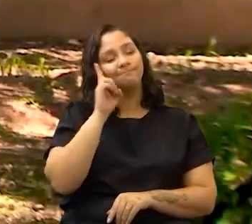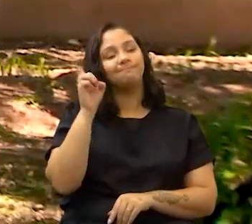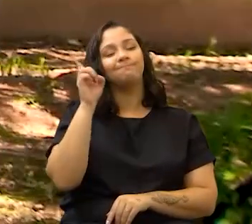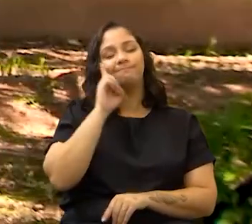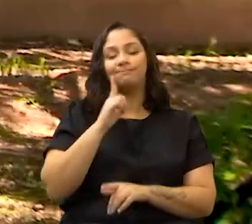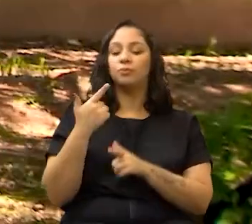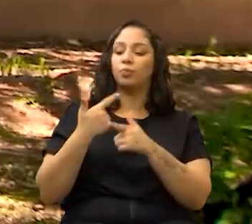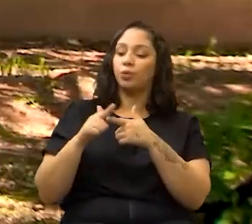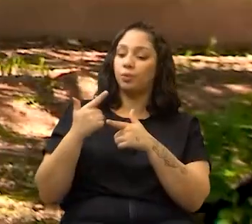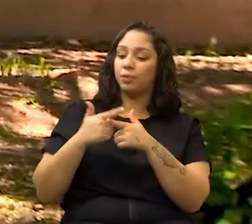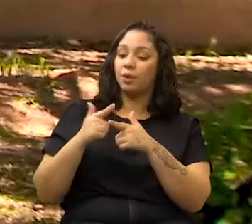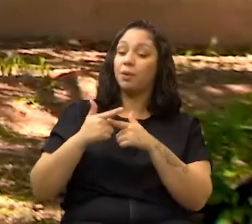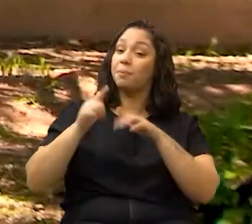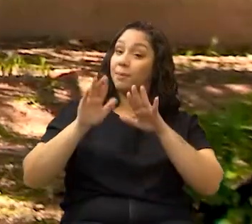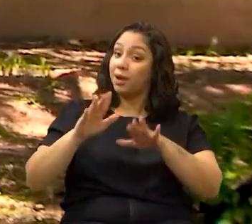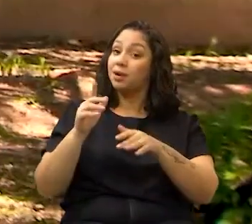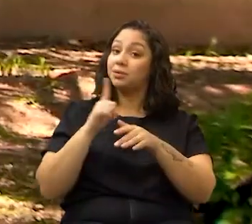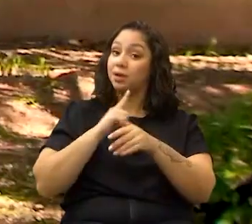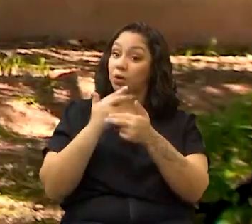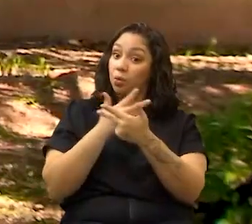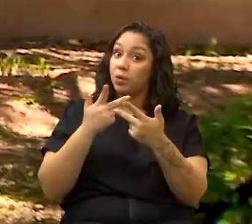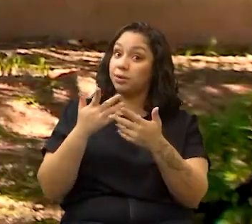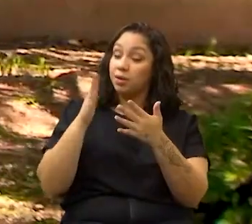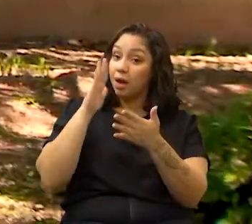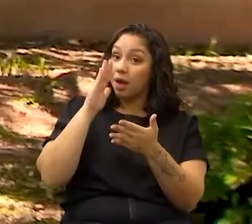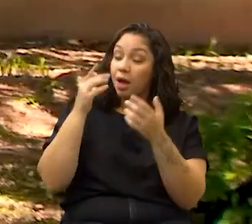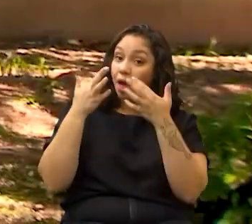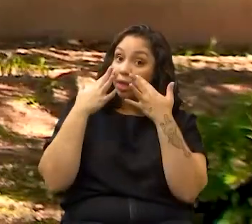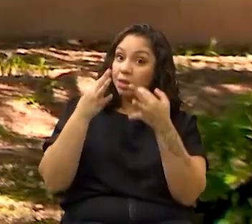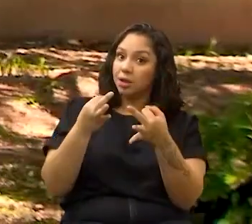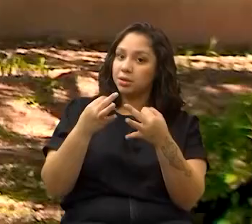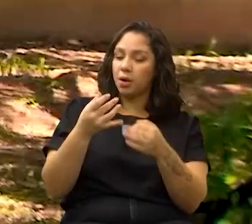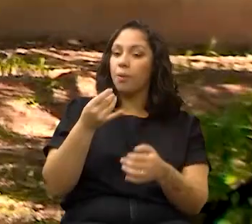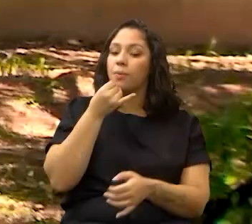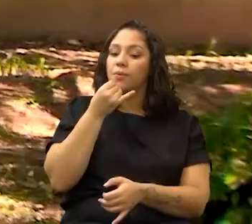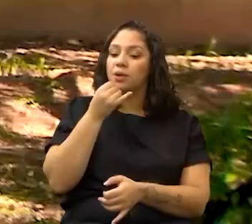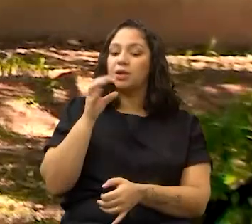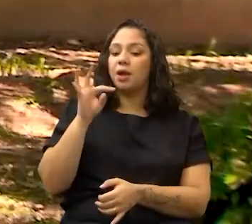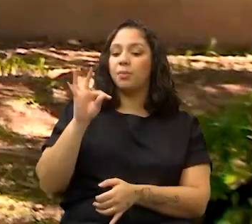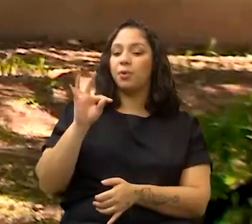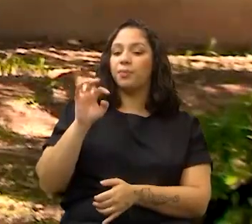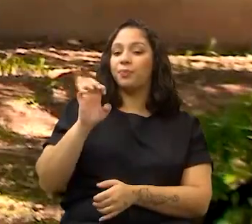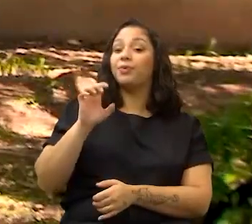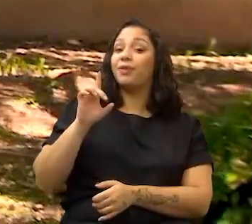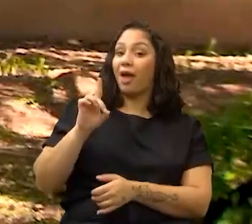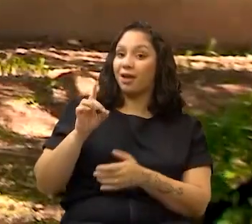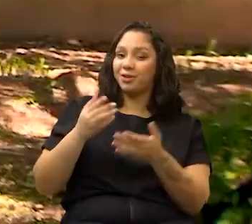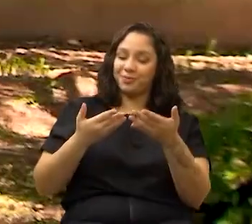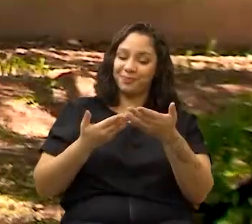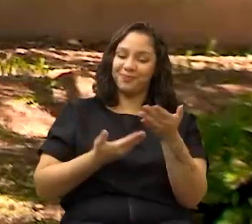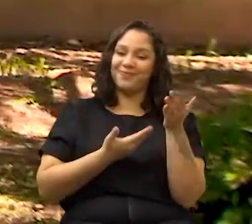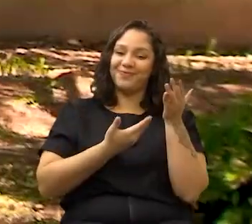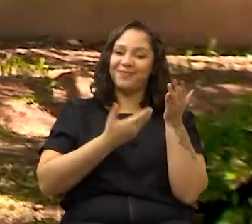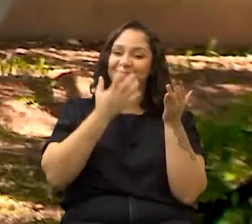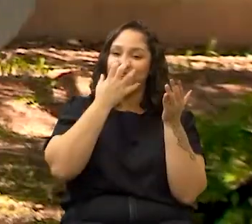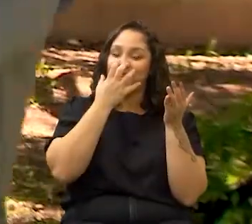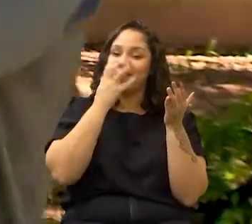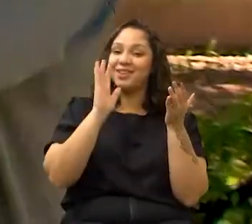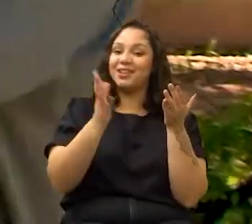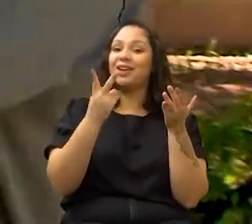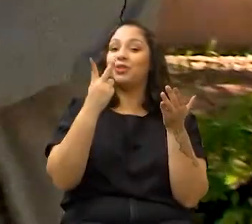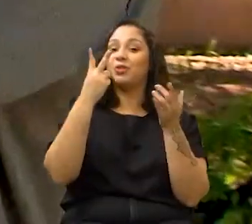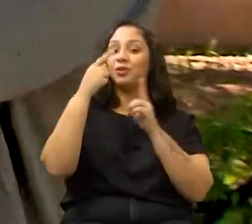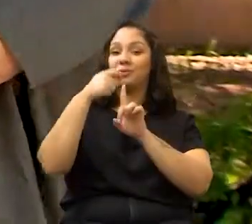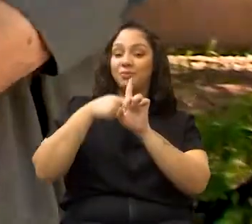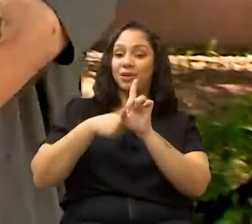alguns que realmente chamam mais atenção. Esse aqui, por exemplo, é o Ted, tá com a gente há quase 2 meses. Ele e